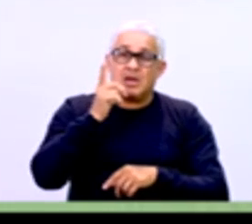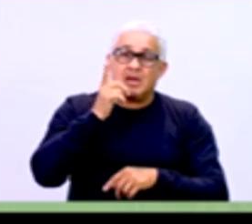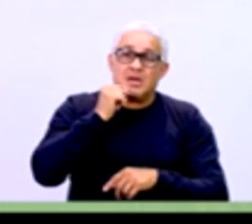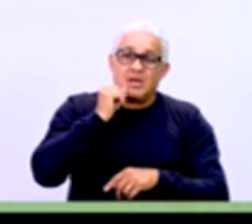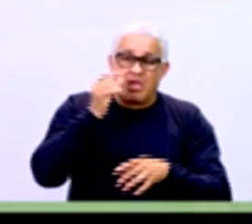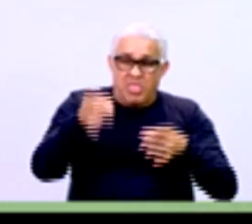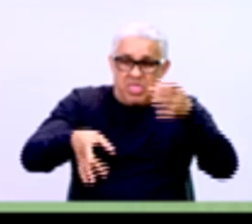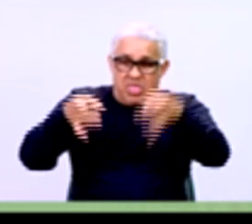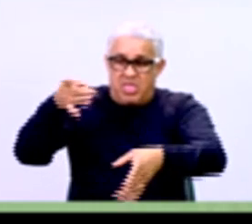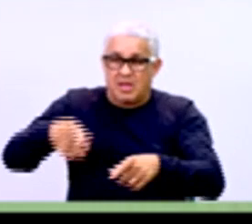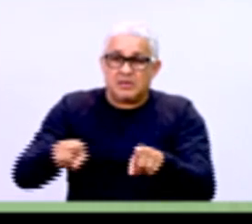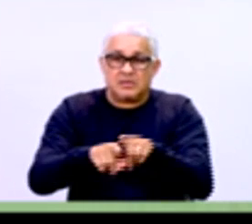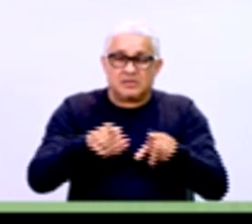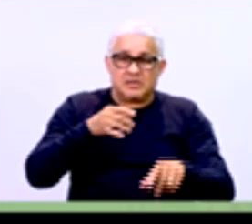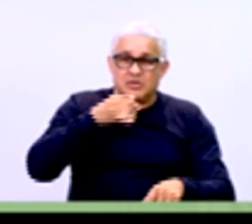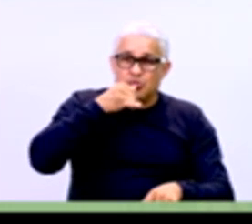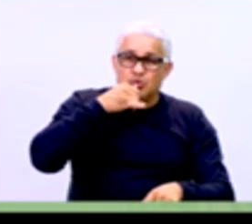energia,